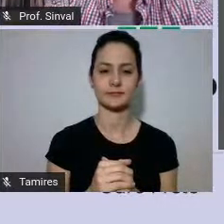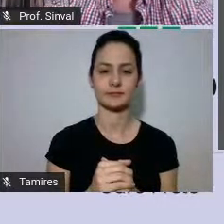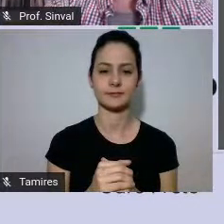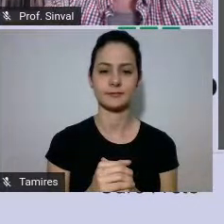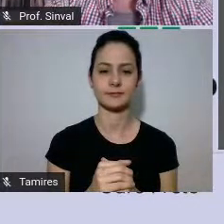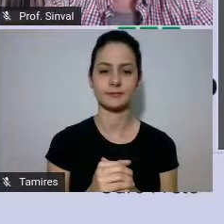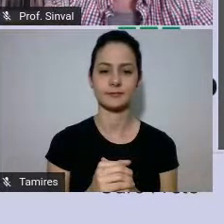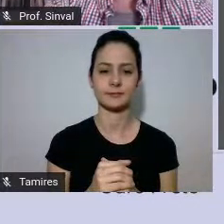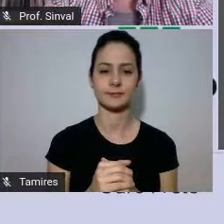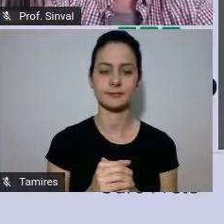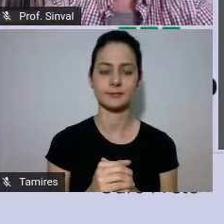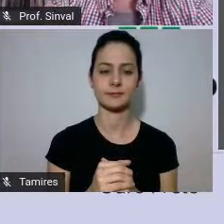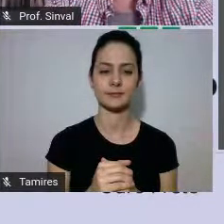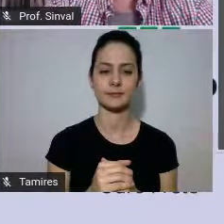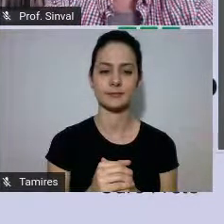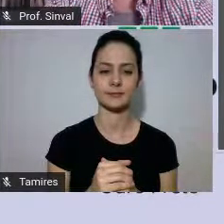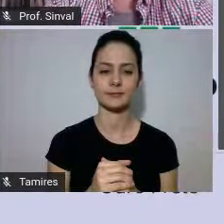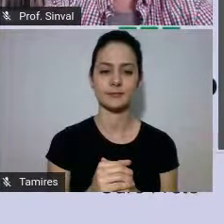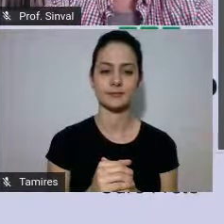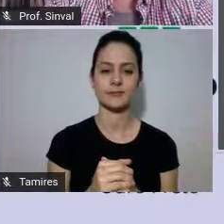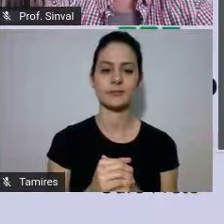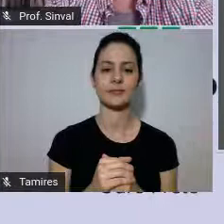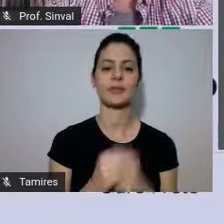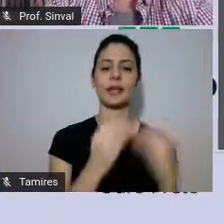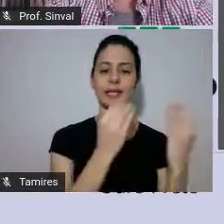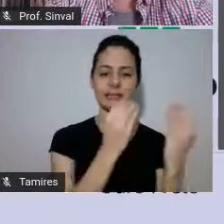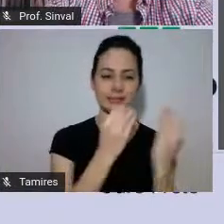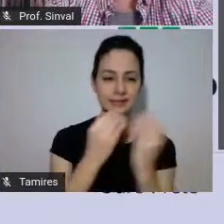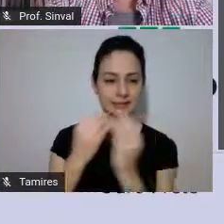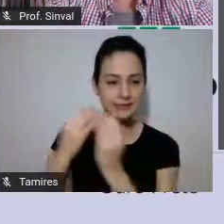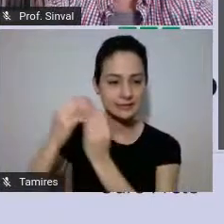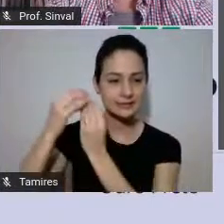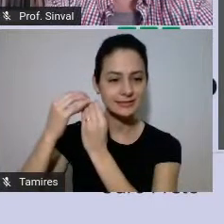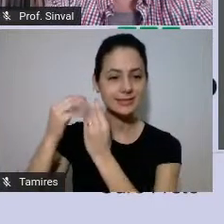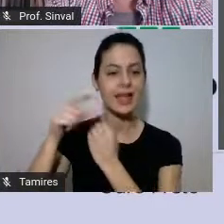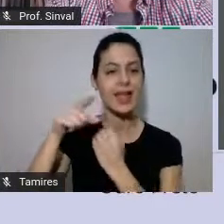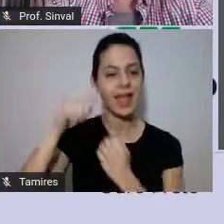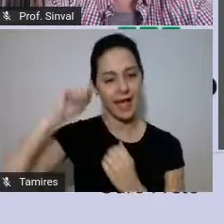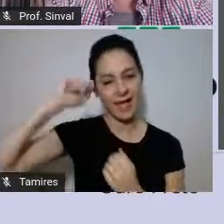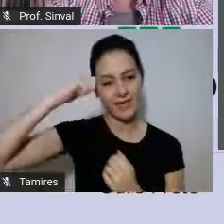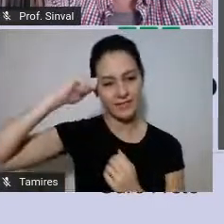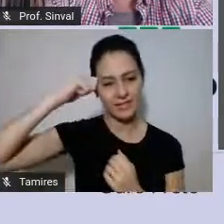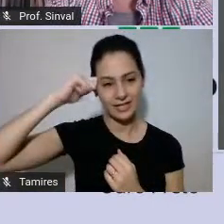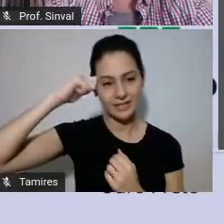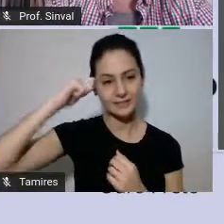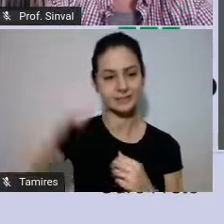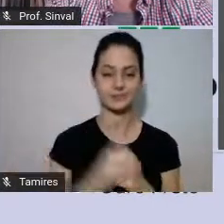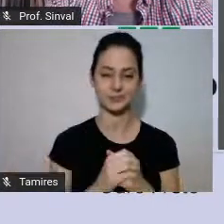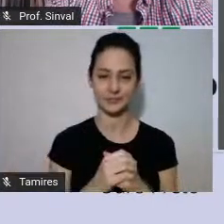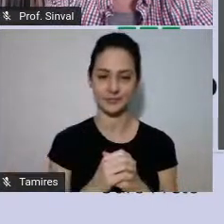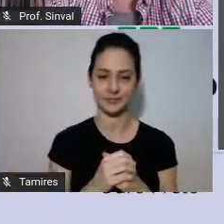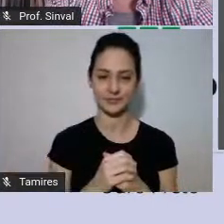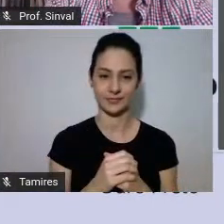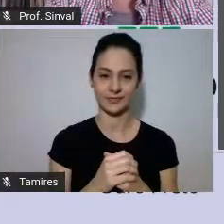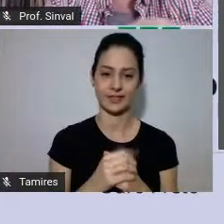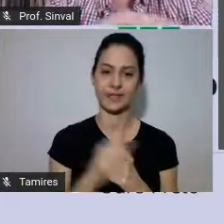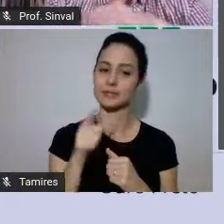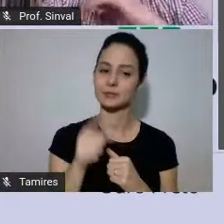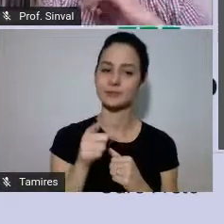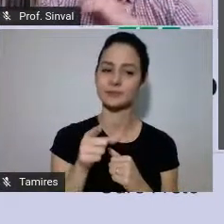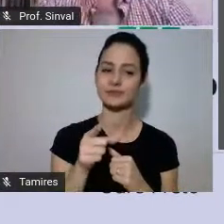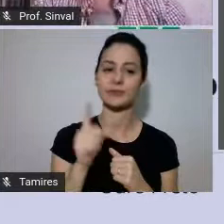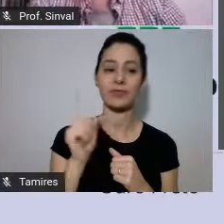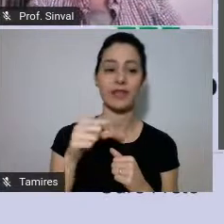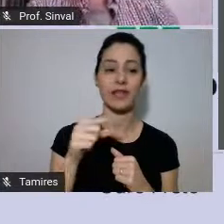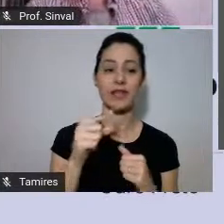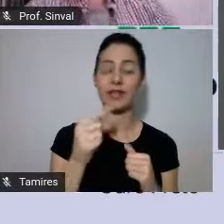Pode passar mais um. A melancia, que é um fruto que vem da África, ele vai considerar como a